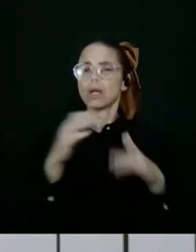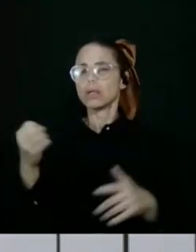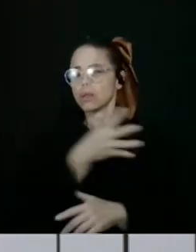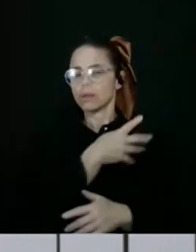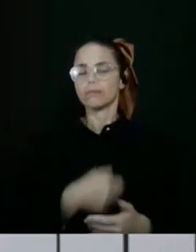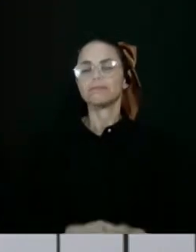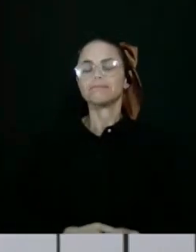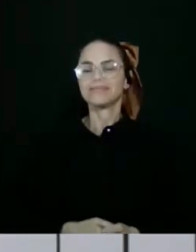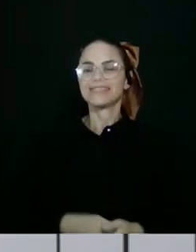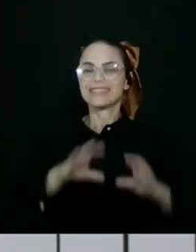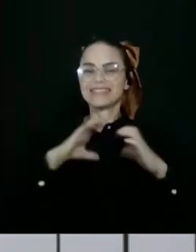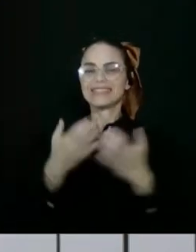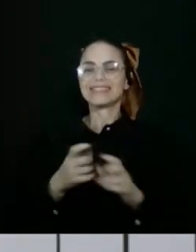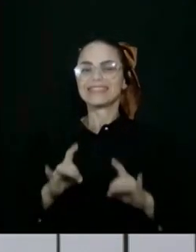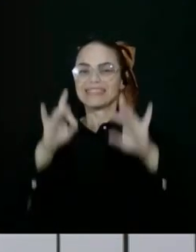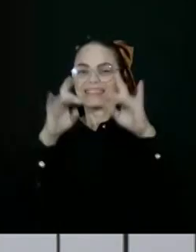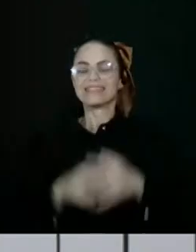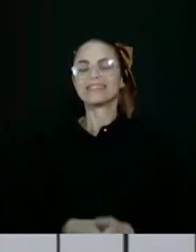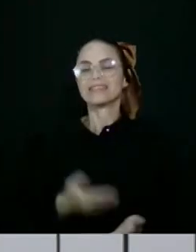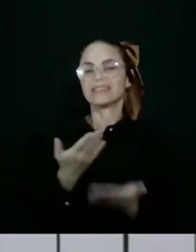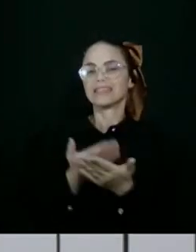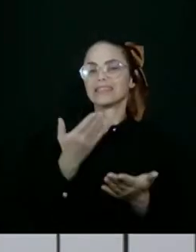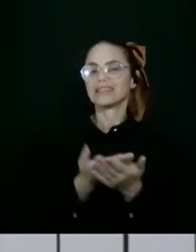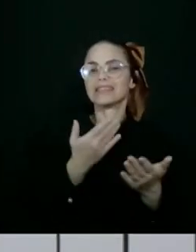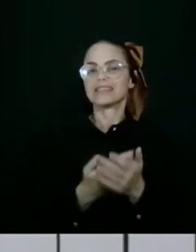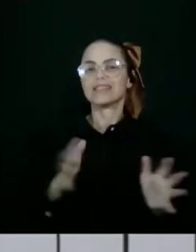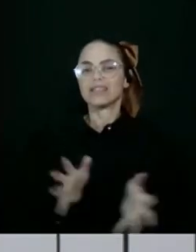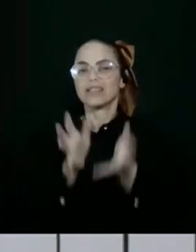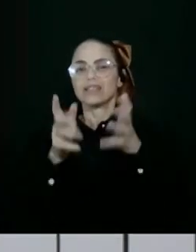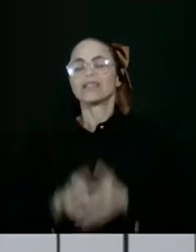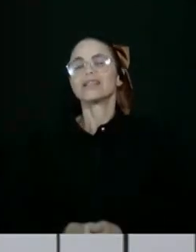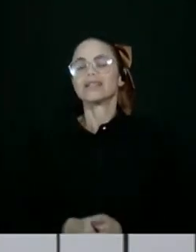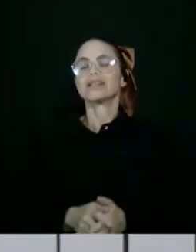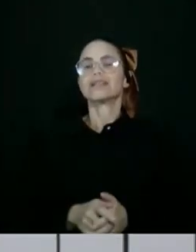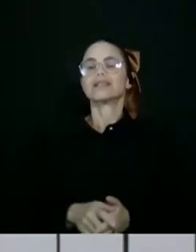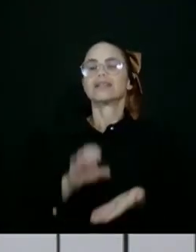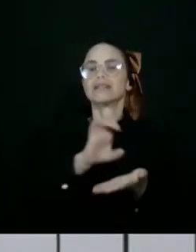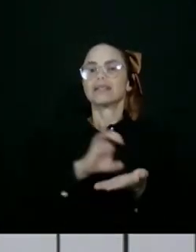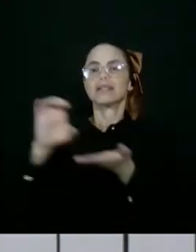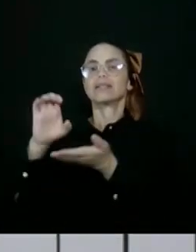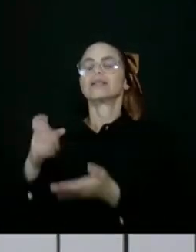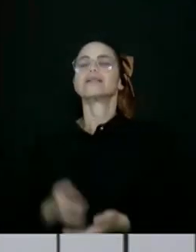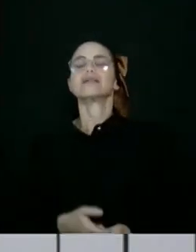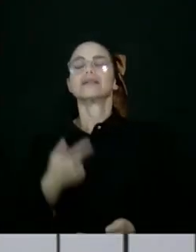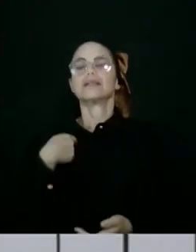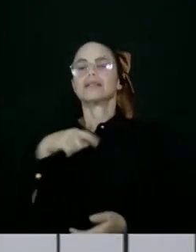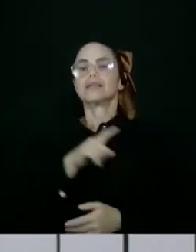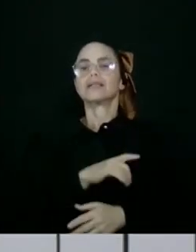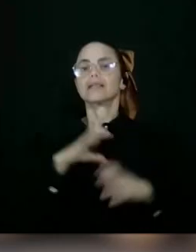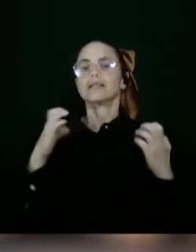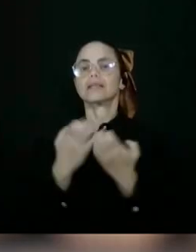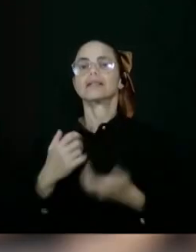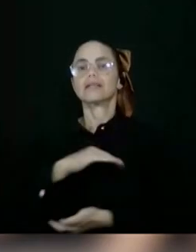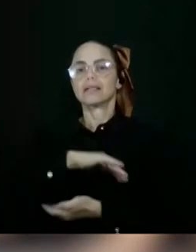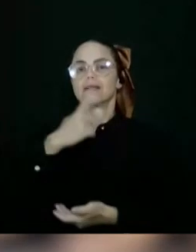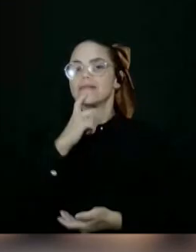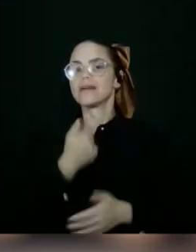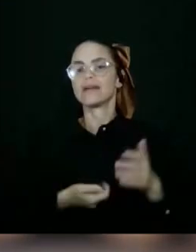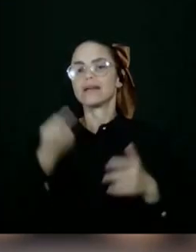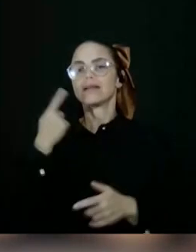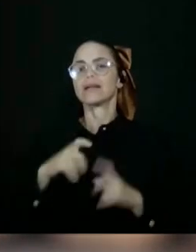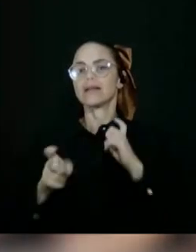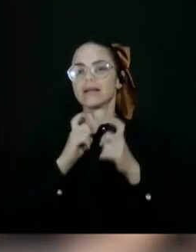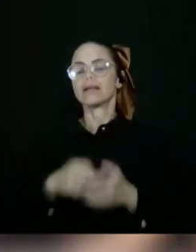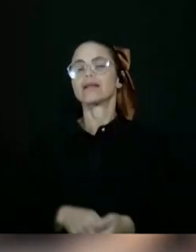Comissão Especial de Estudos de Fomento ao Comércio Exterior da Câmara realiza a primeira reunião do ano. Com o